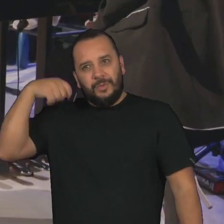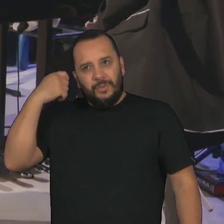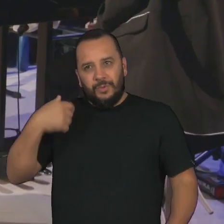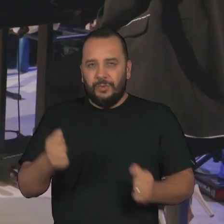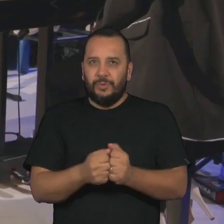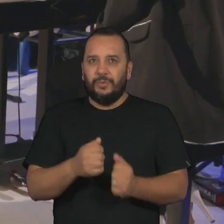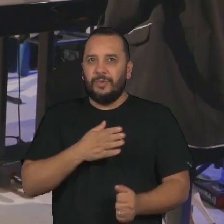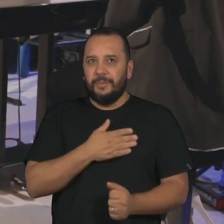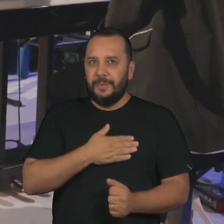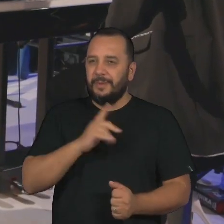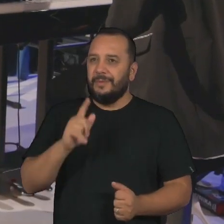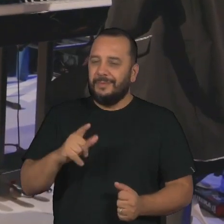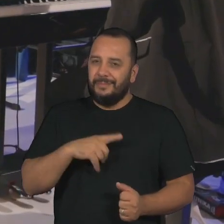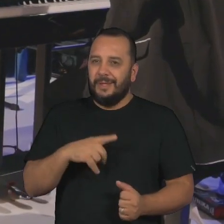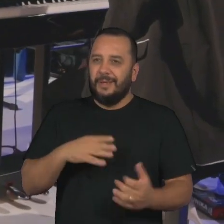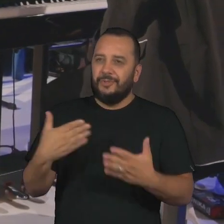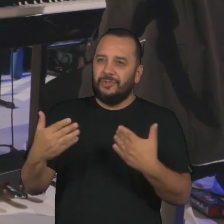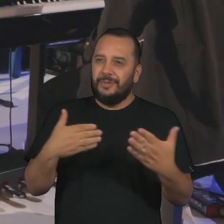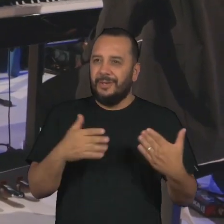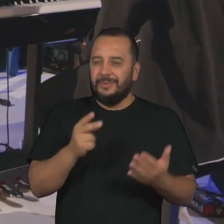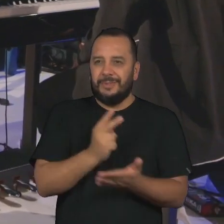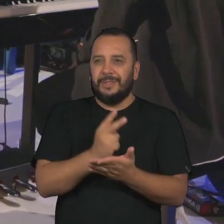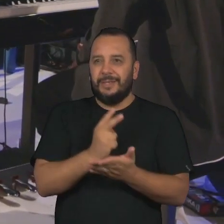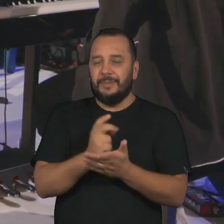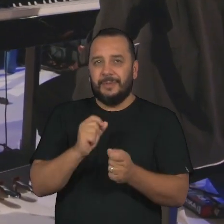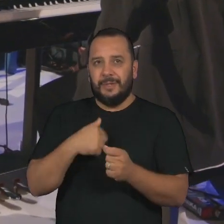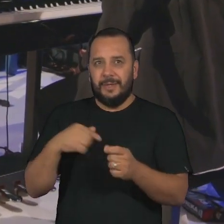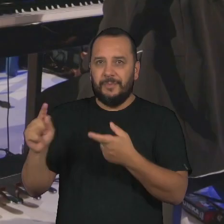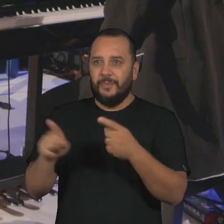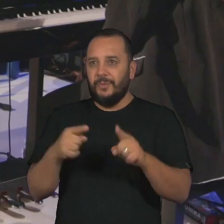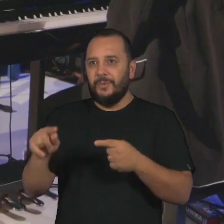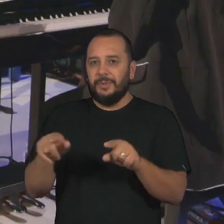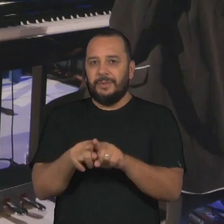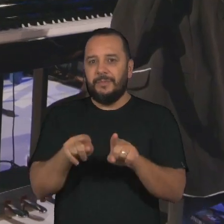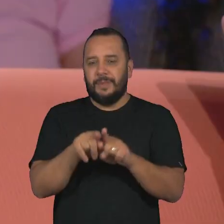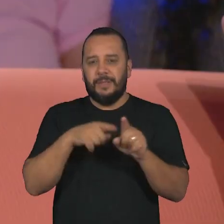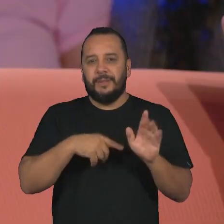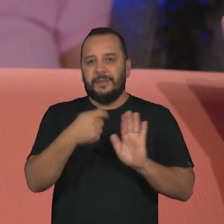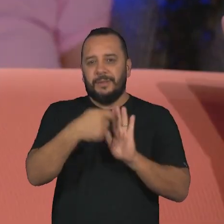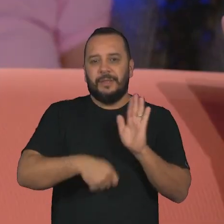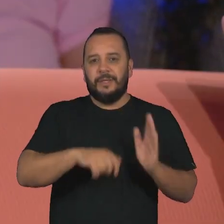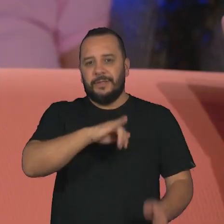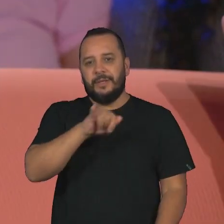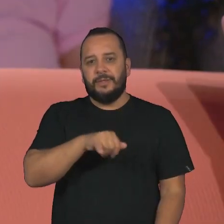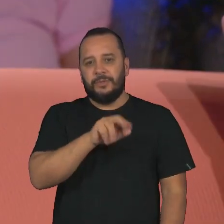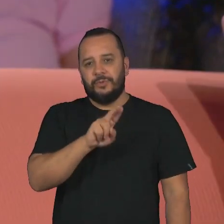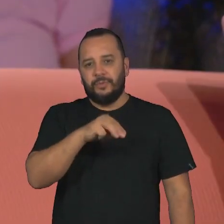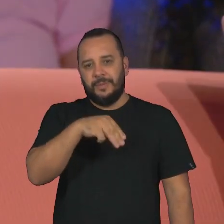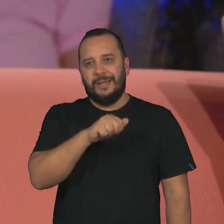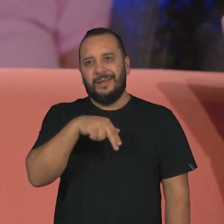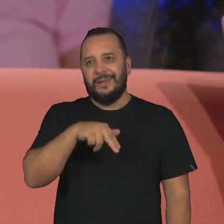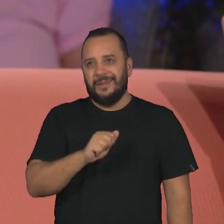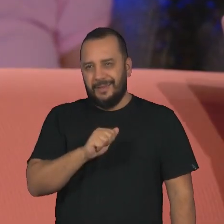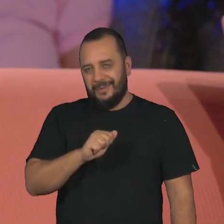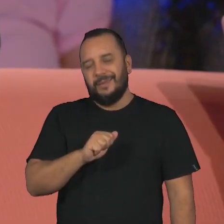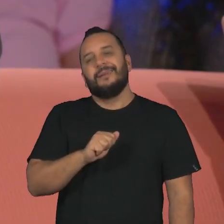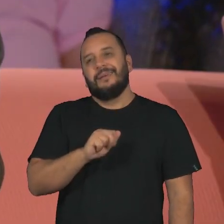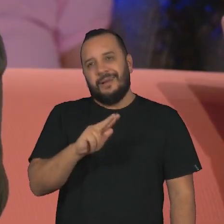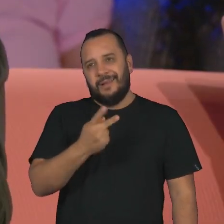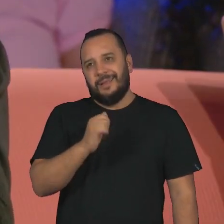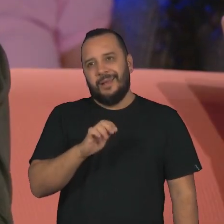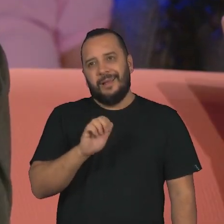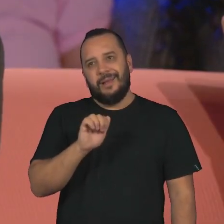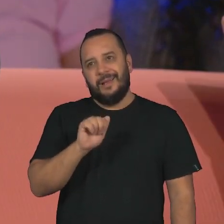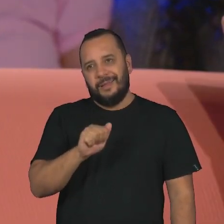É uma peça que é um diálogo constante entre a música e o texto da Jumana Haddad. E nesse momento,